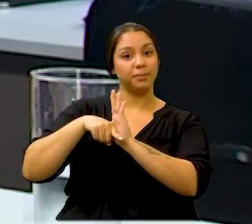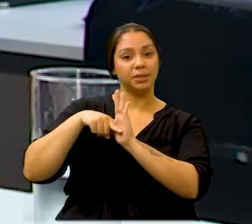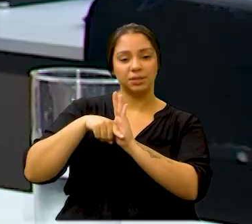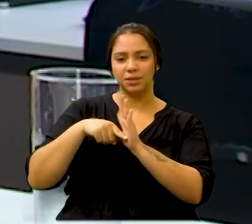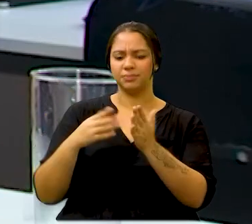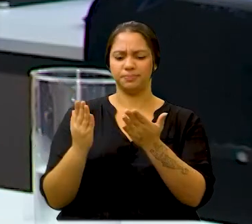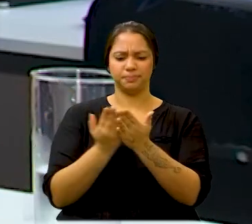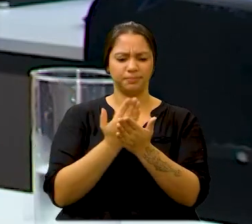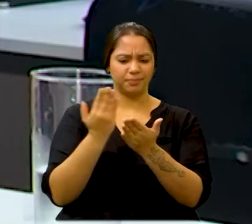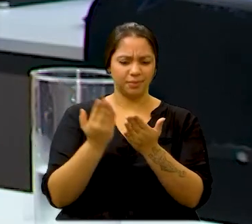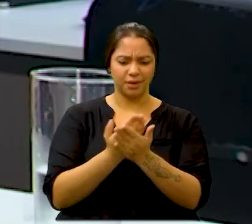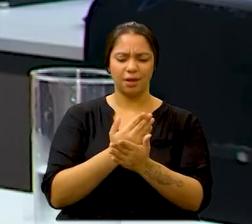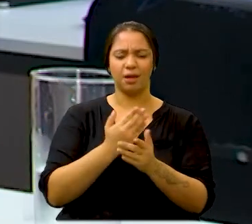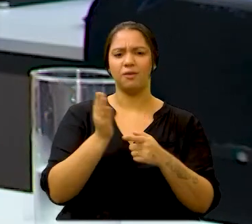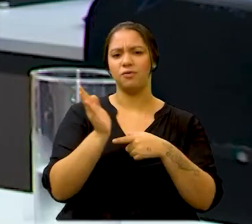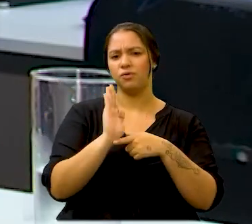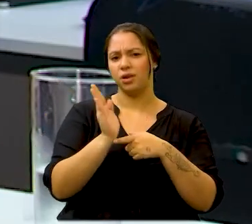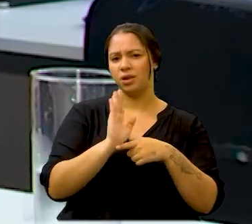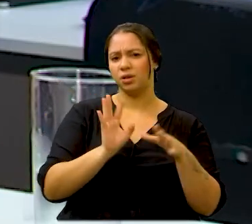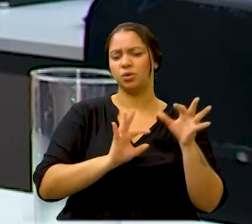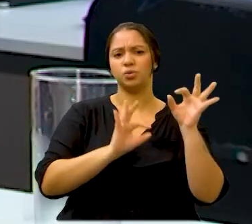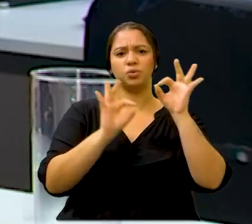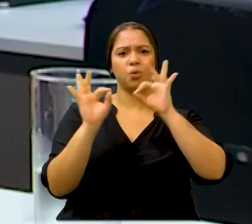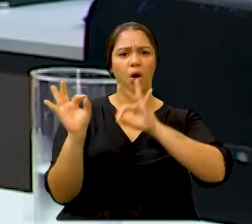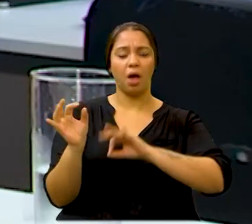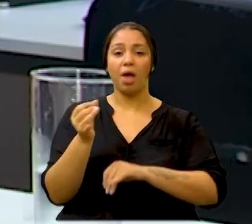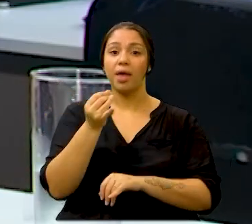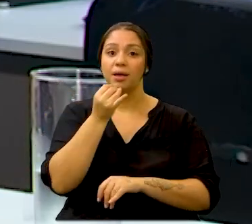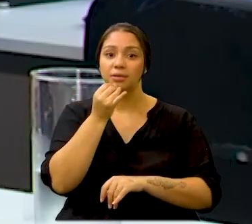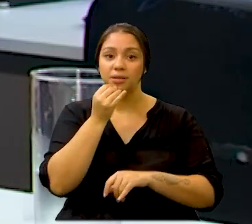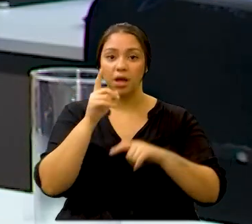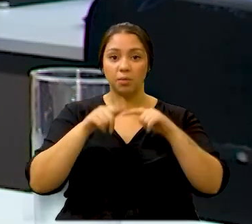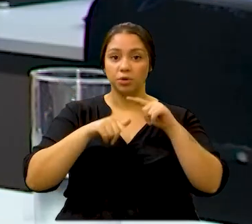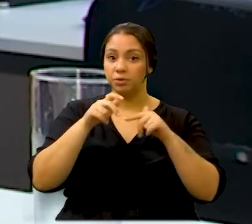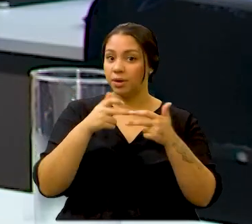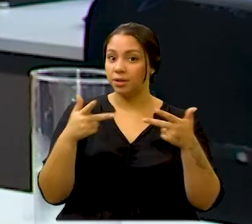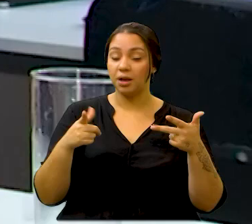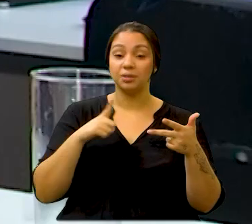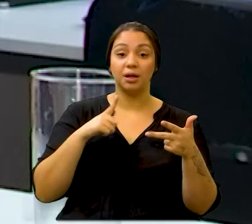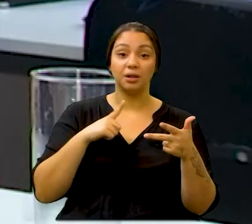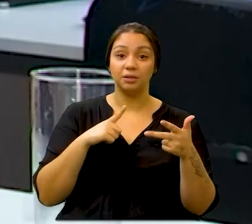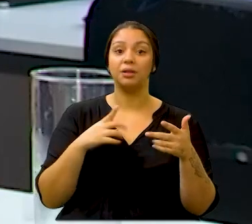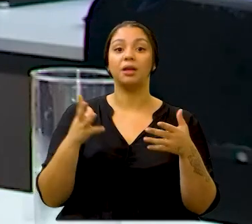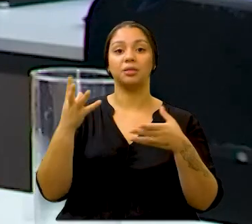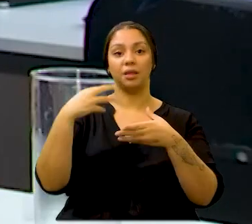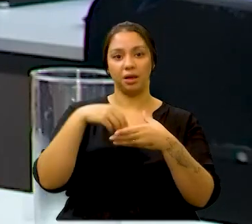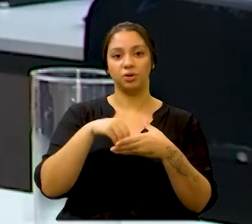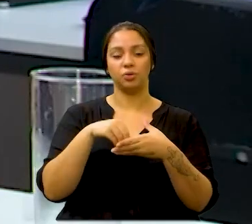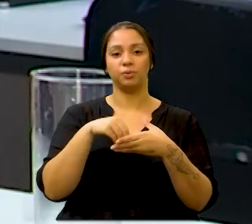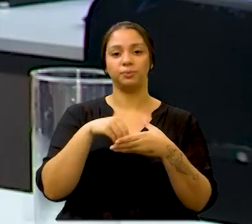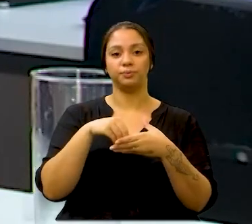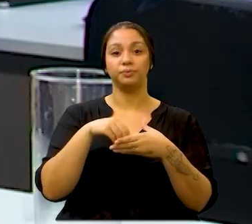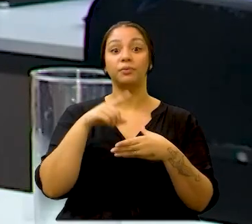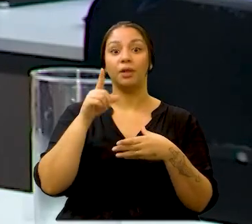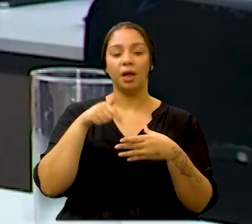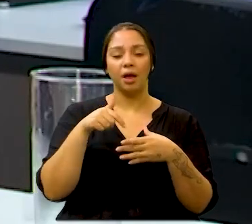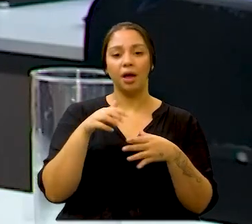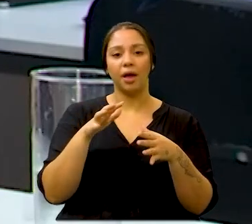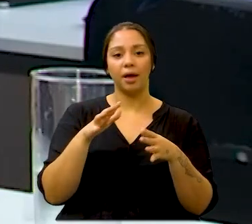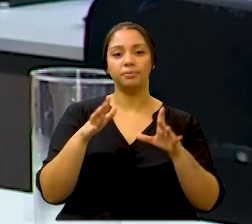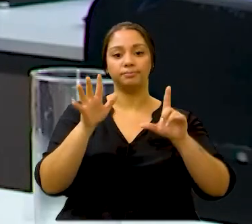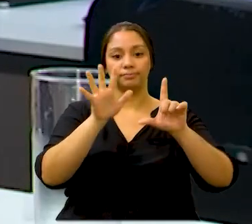Sejam cartilhas, vídeos, exemplos de materiais, está lá à disposição. Que essa, joia.